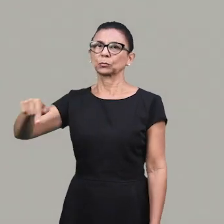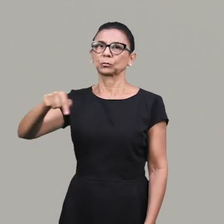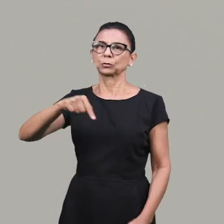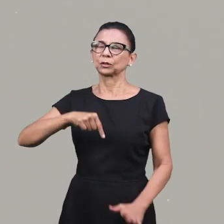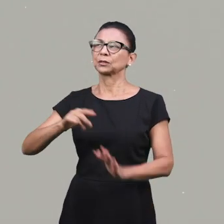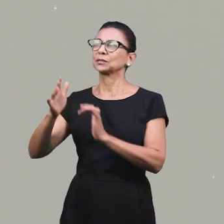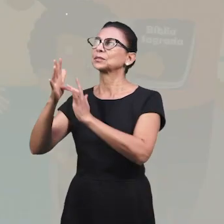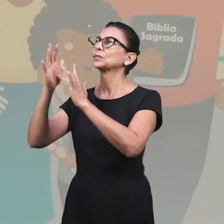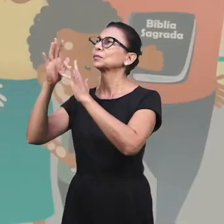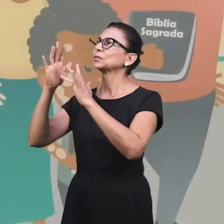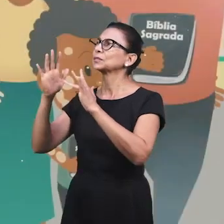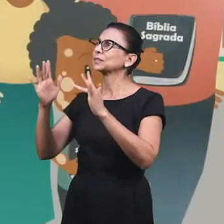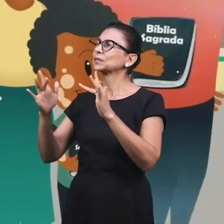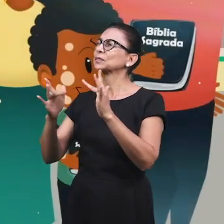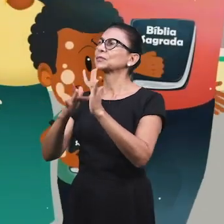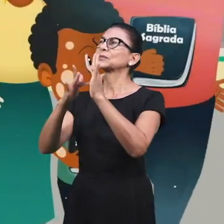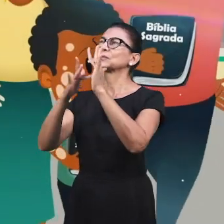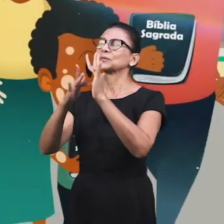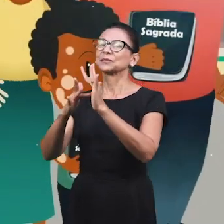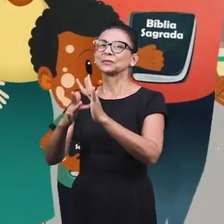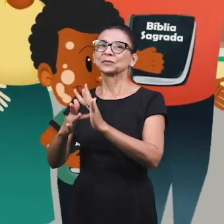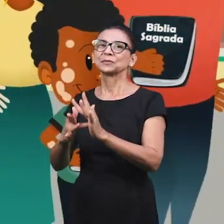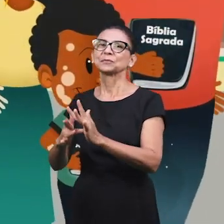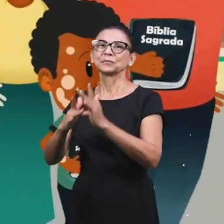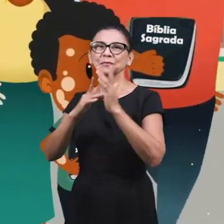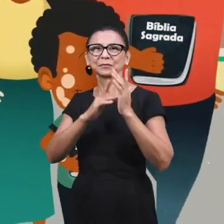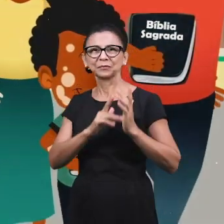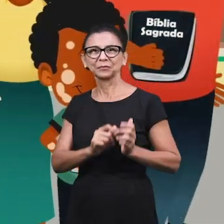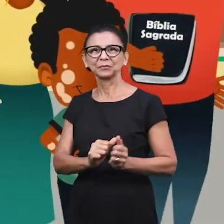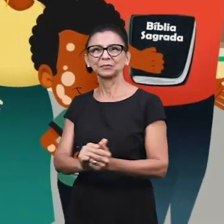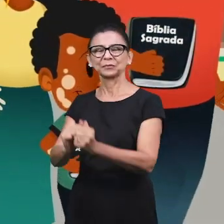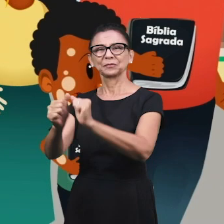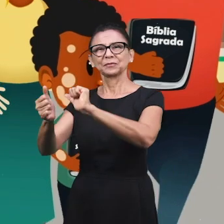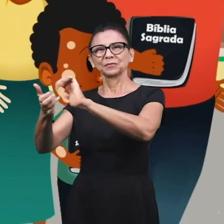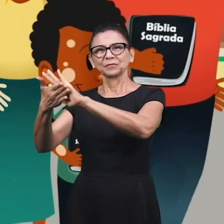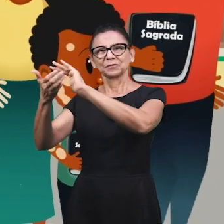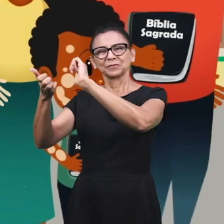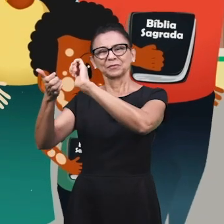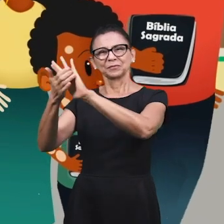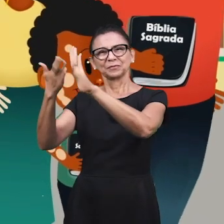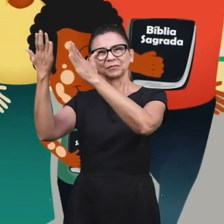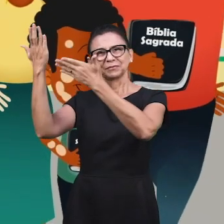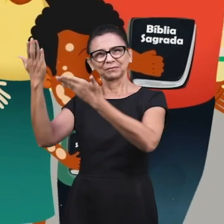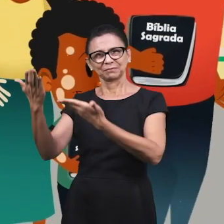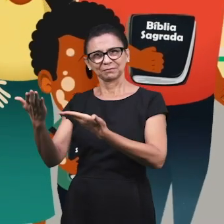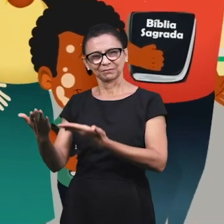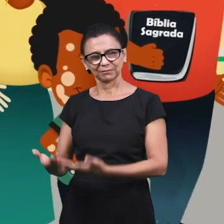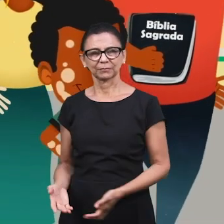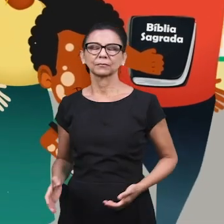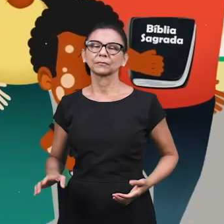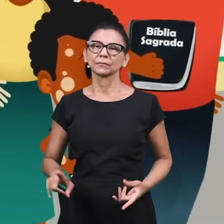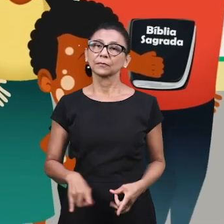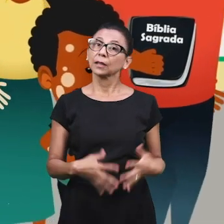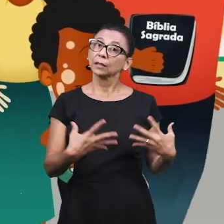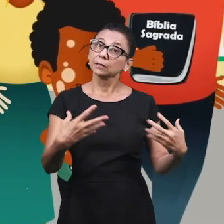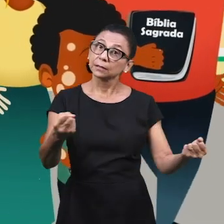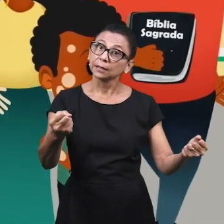a Jesus vamos louvar. Aceitem